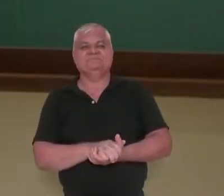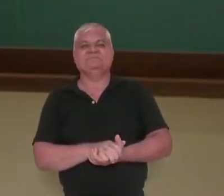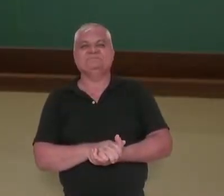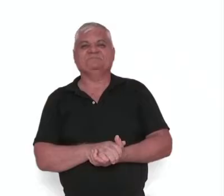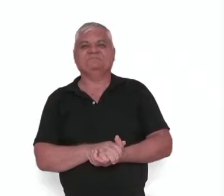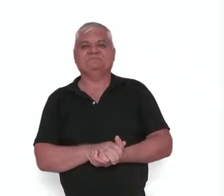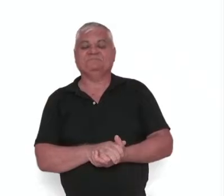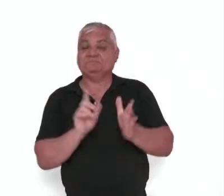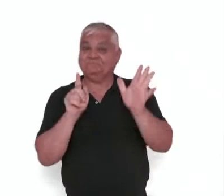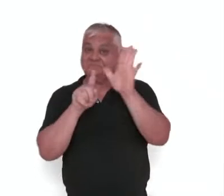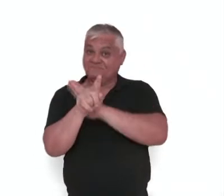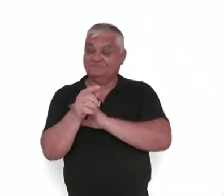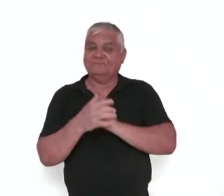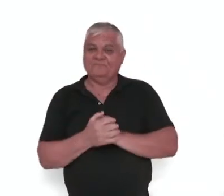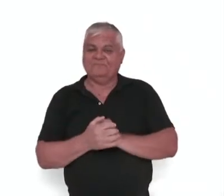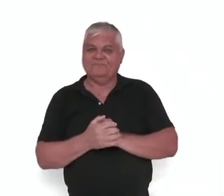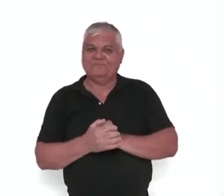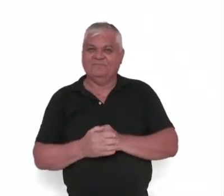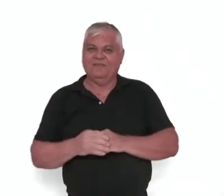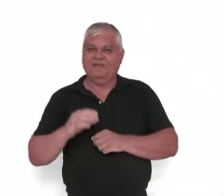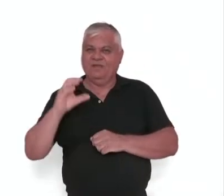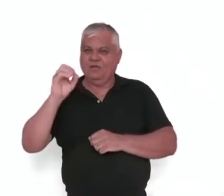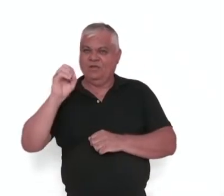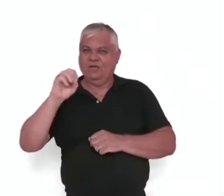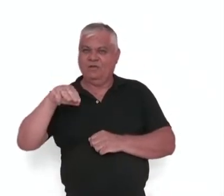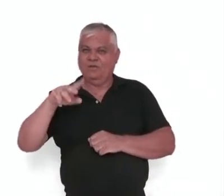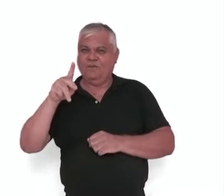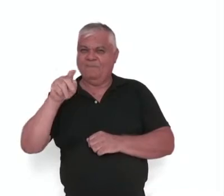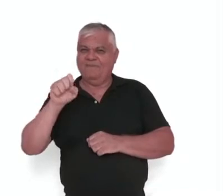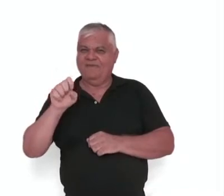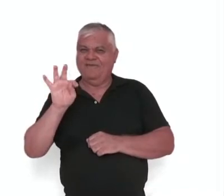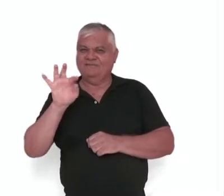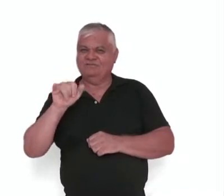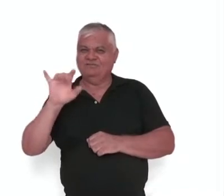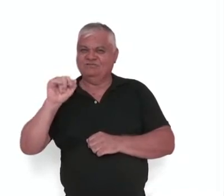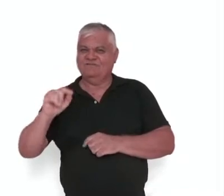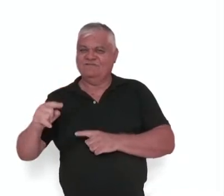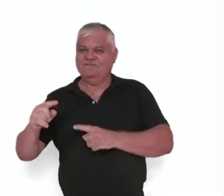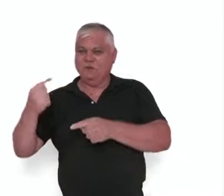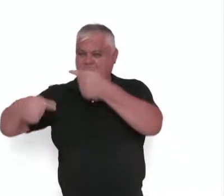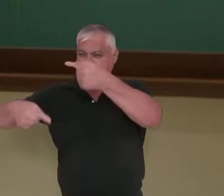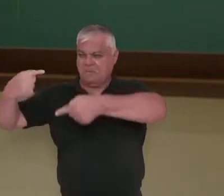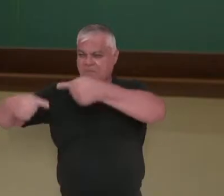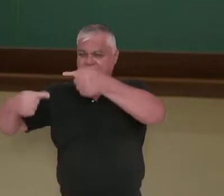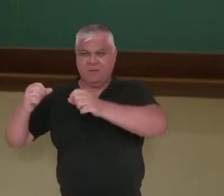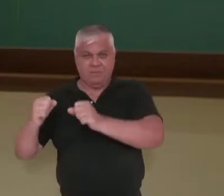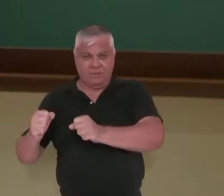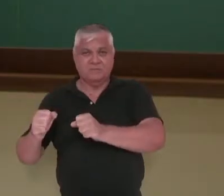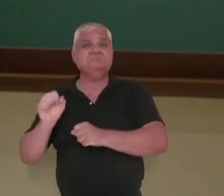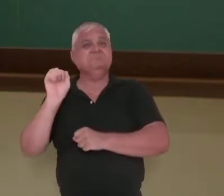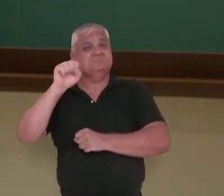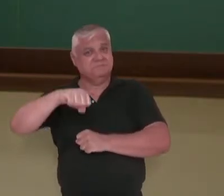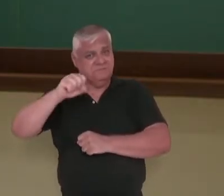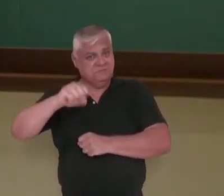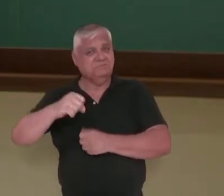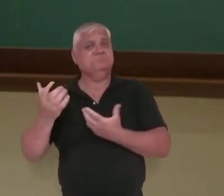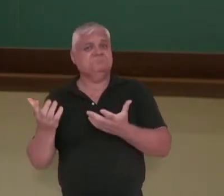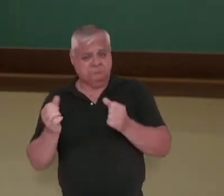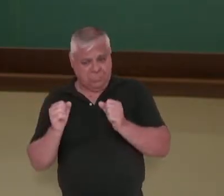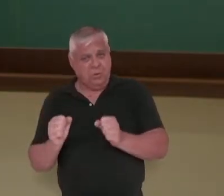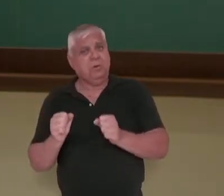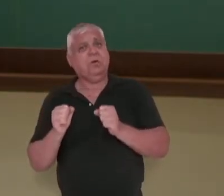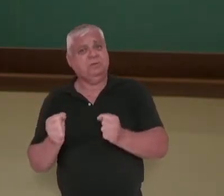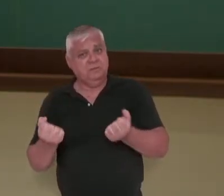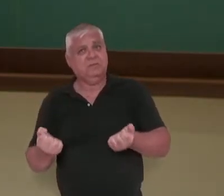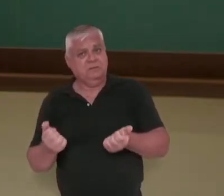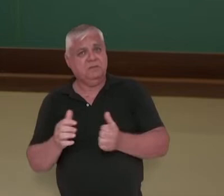Exatamente como eu estou perguntando aqui, eles podem ser competitivos os jogos? Será que eles podem? Podem, né? Não é porque não é um